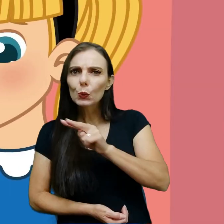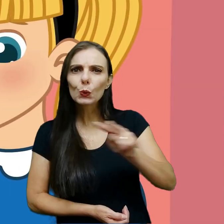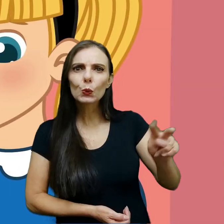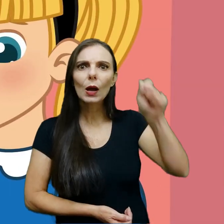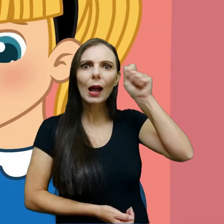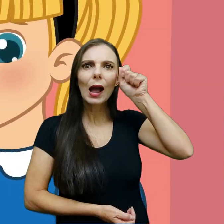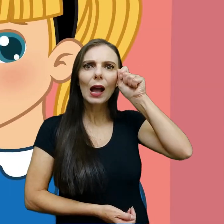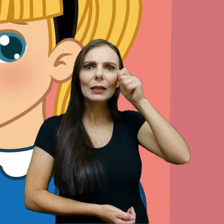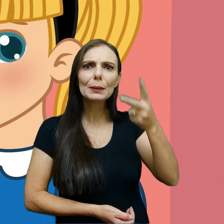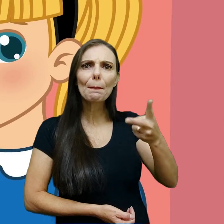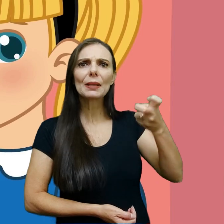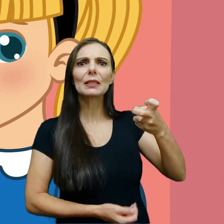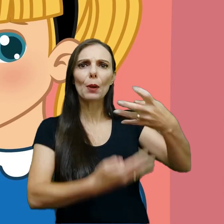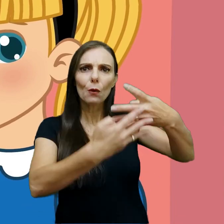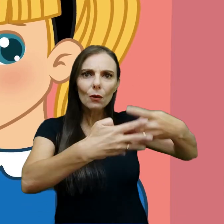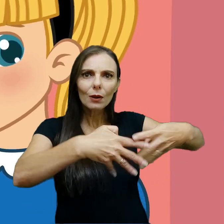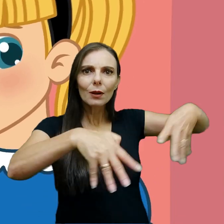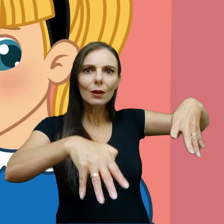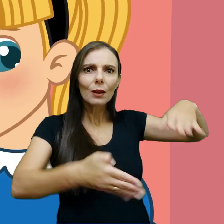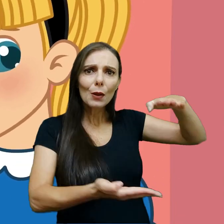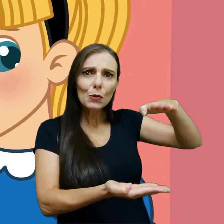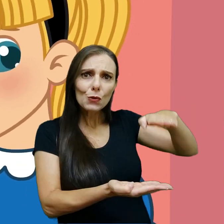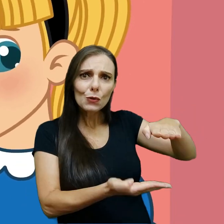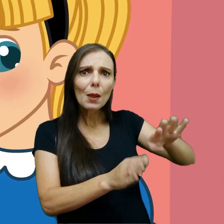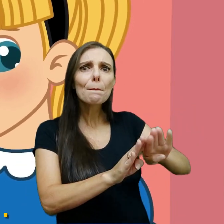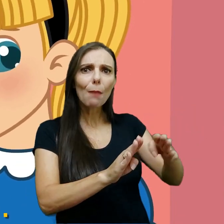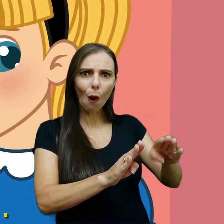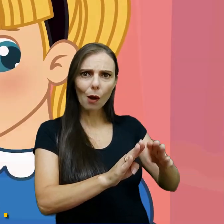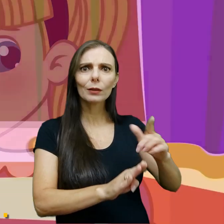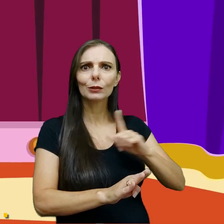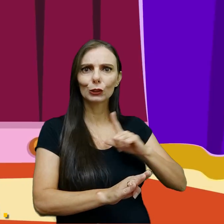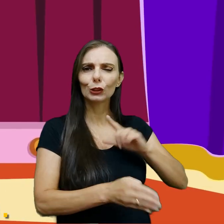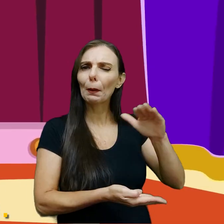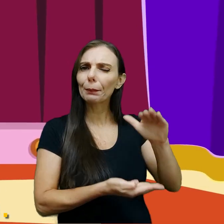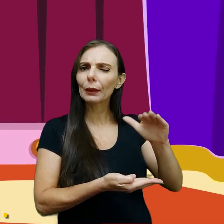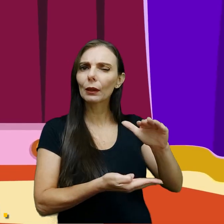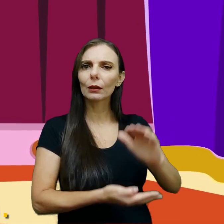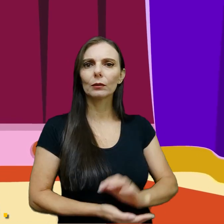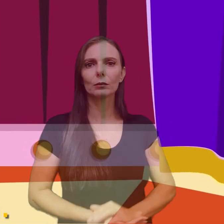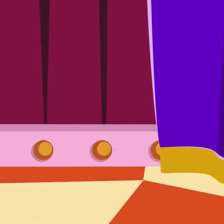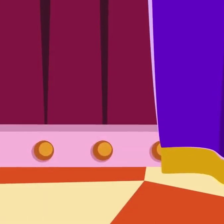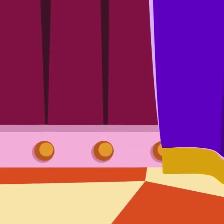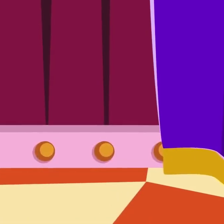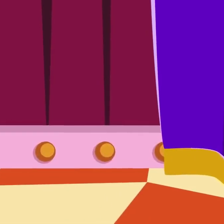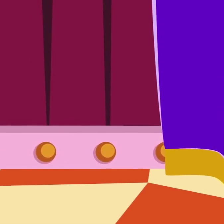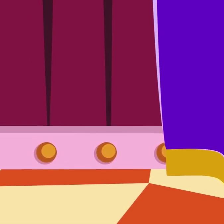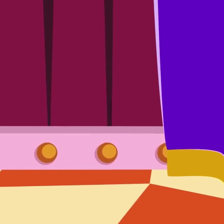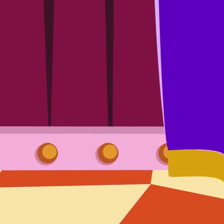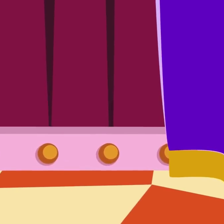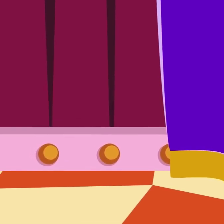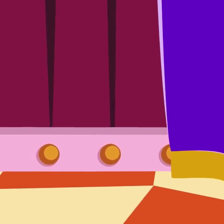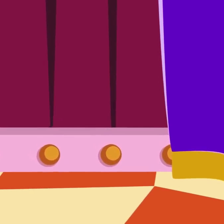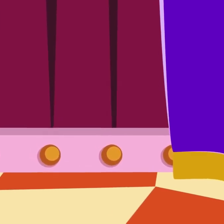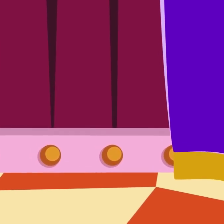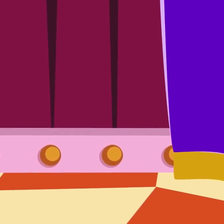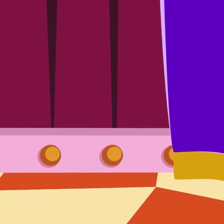Olhando em volta, Alice percebeu que havia uma pequena porta atrás de uma cortina.